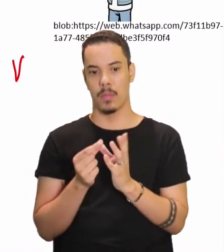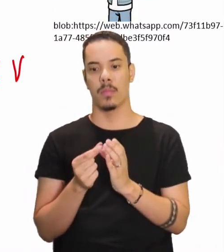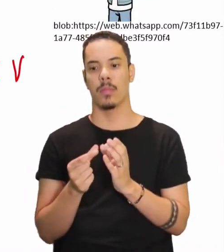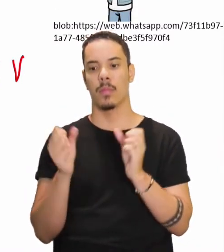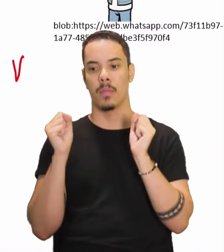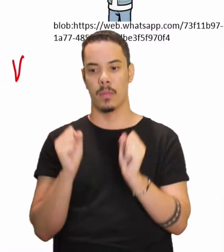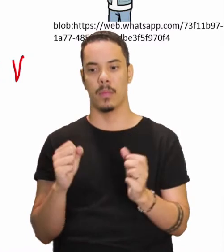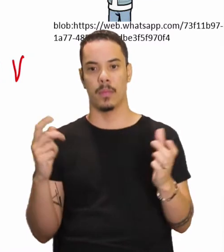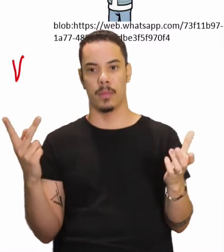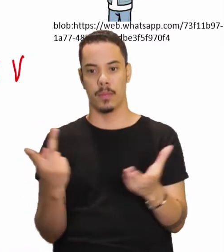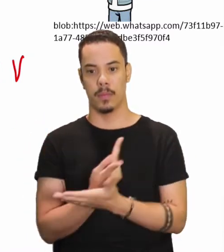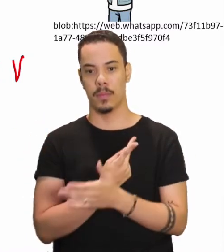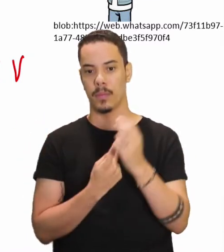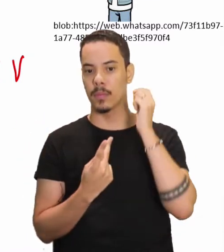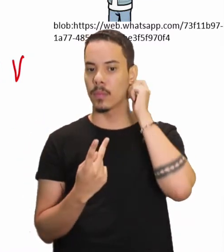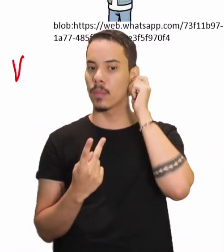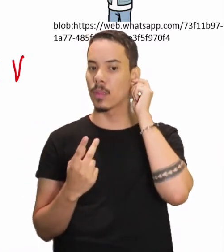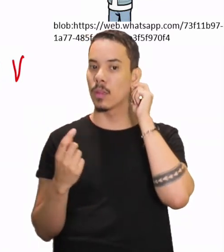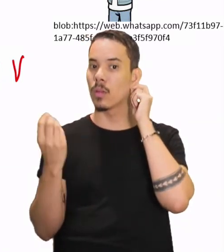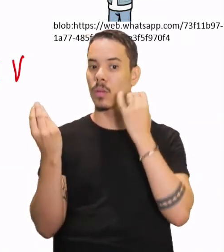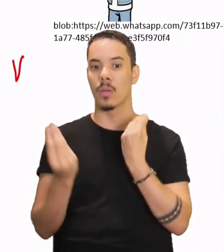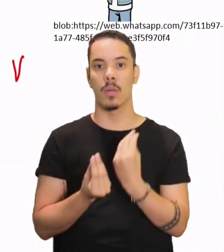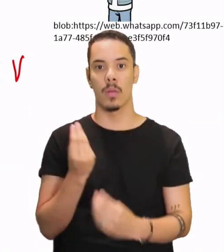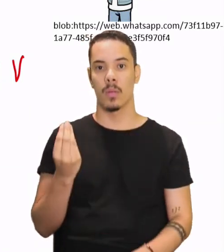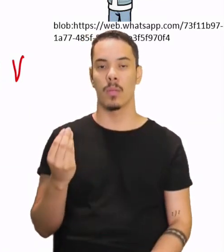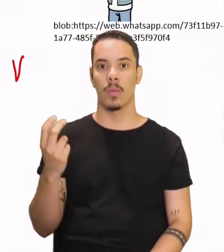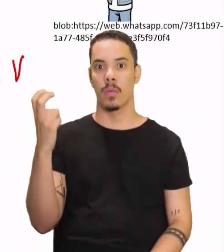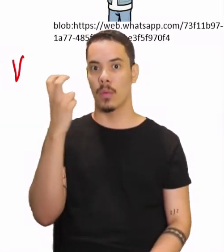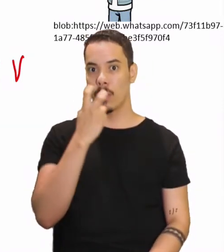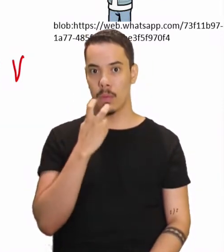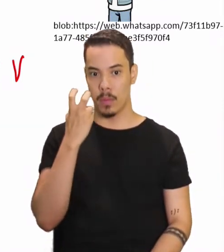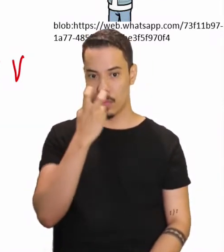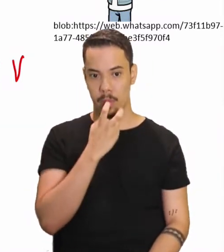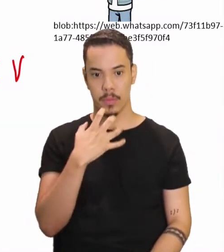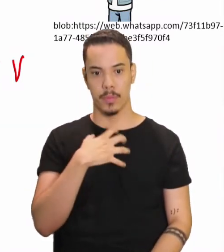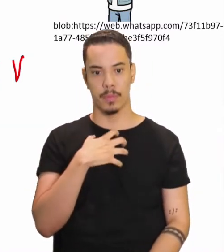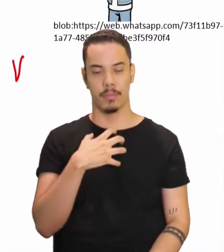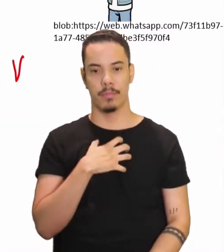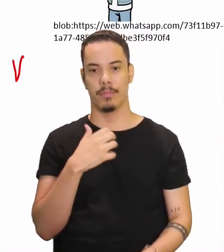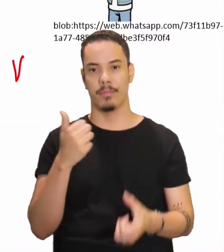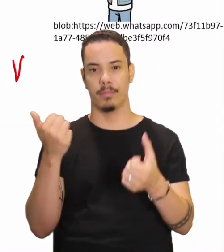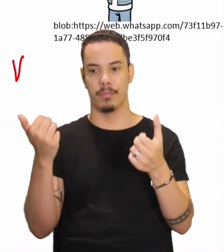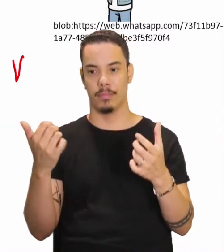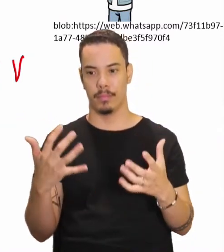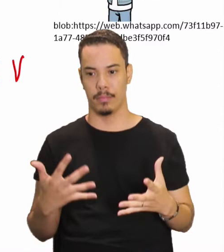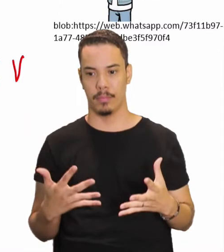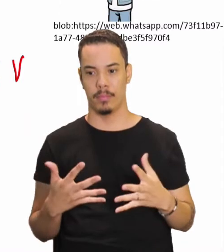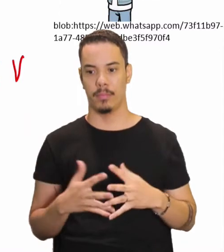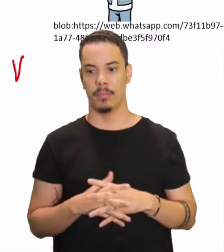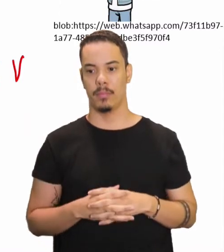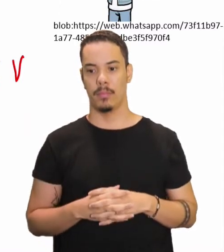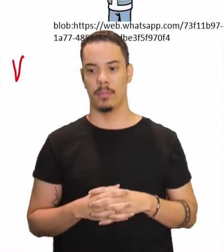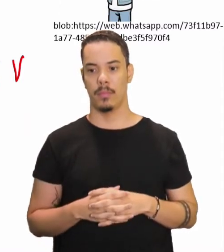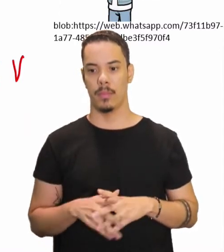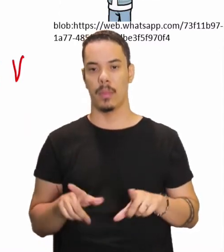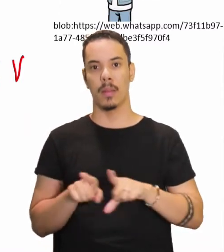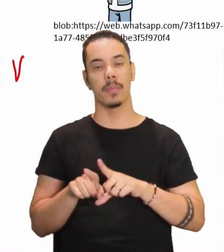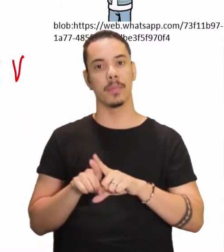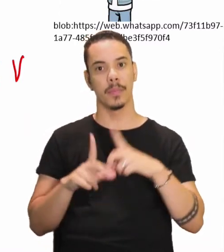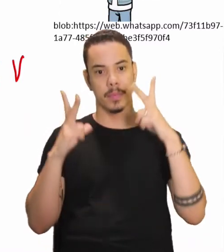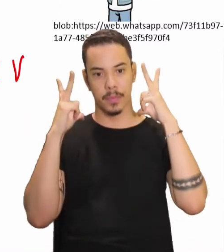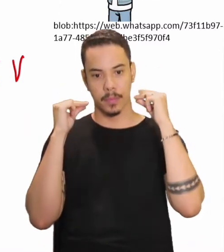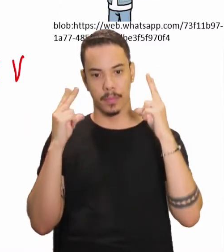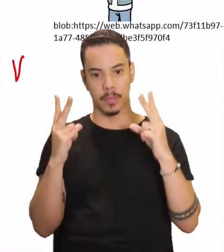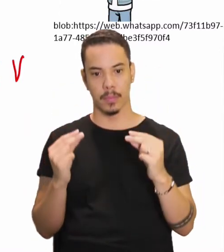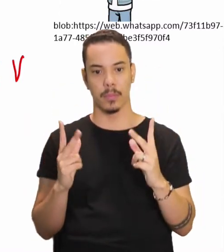acontecer da maneira oral, que é a pronúncia aberta, né? Bem tranquila, como